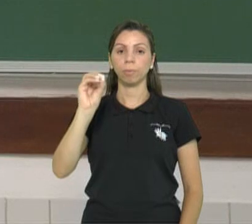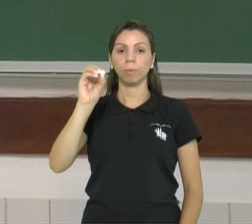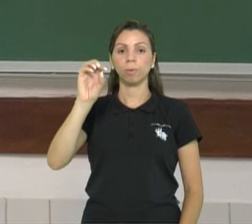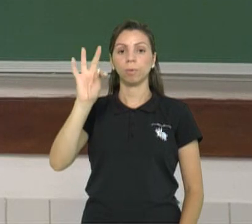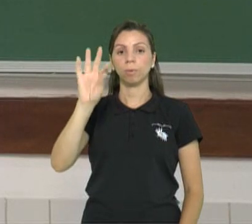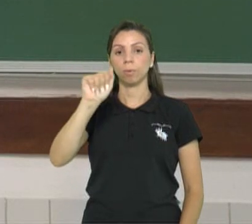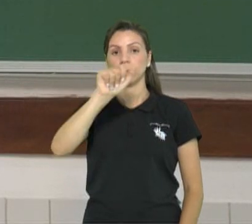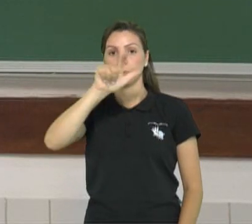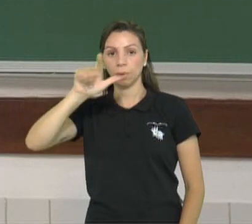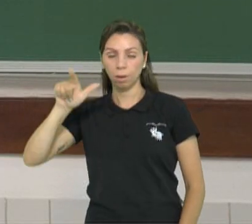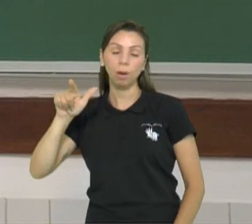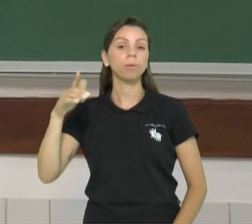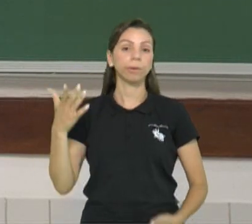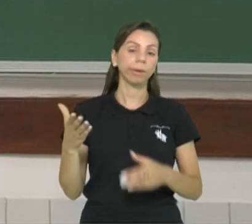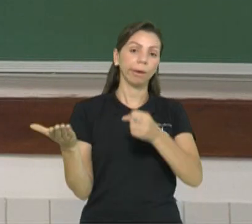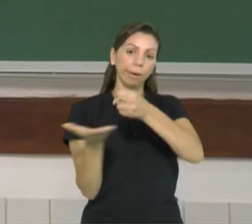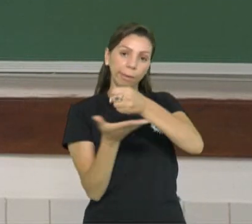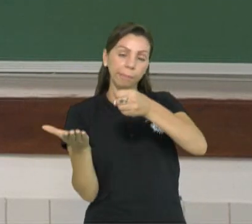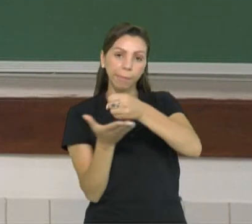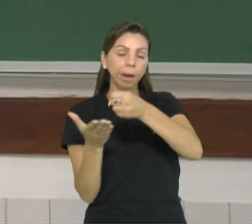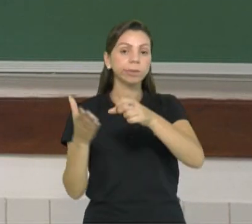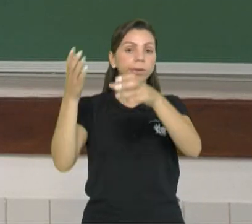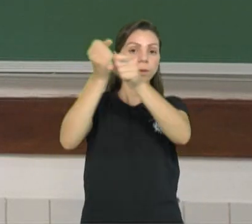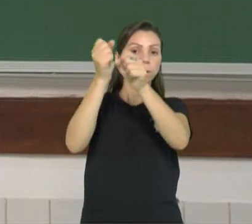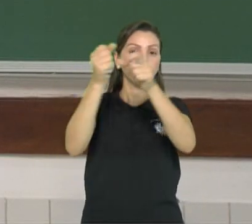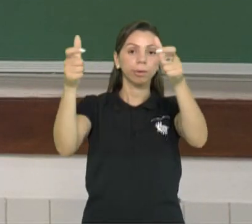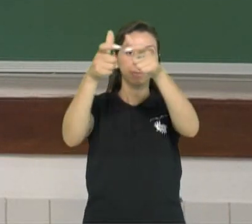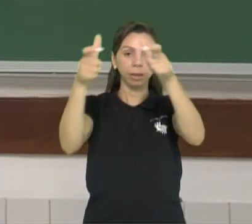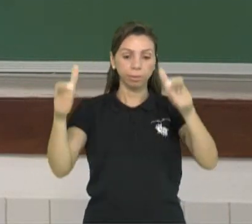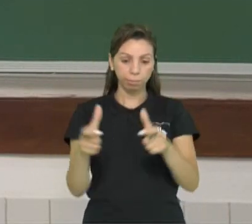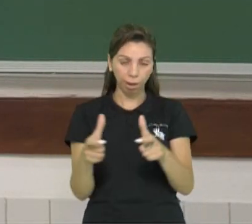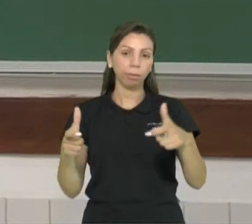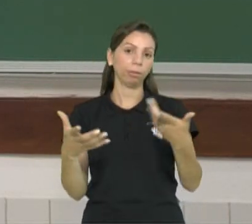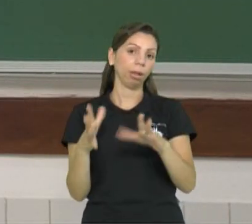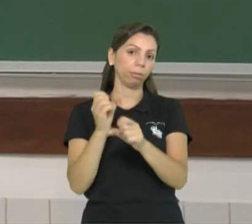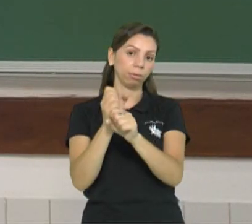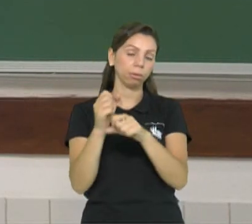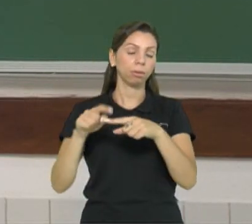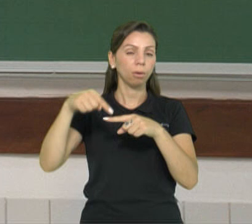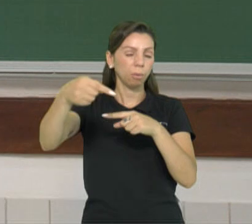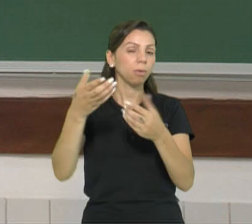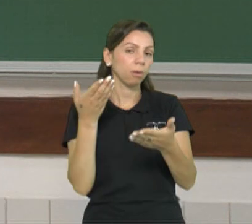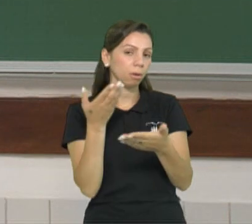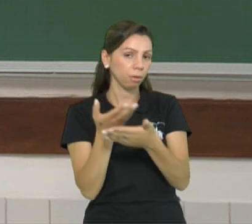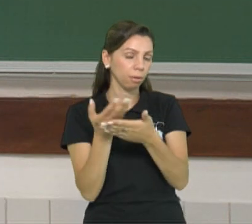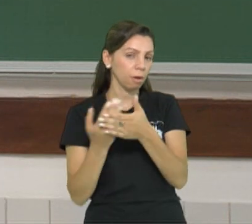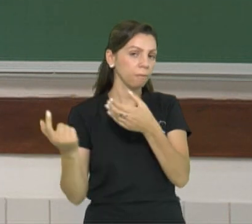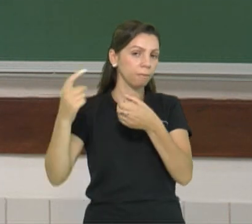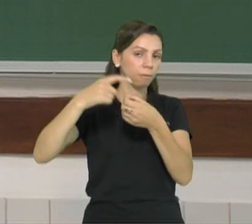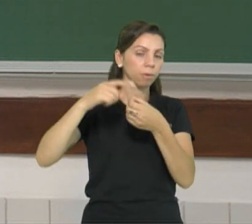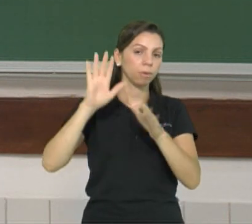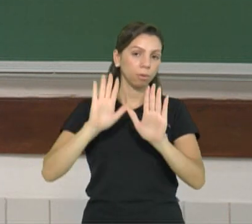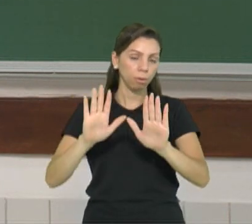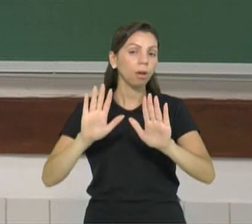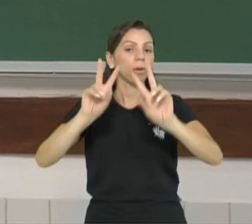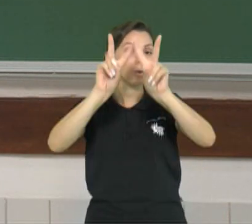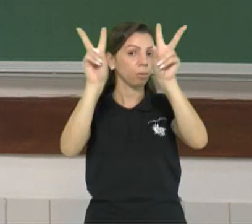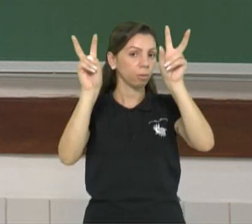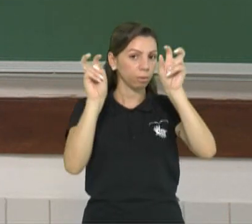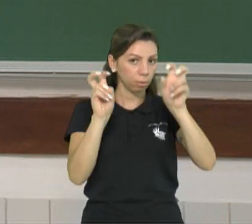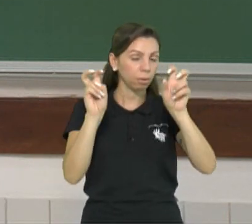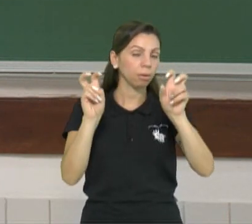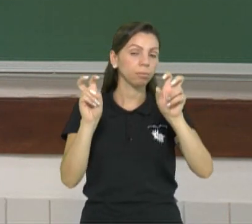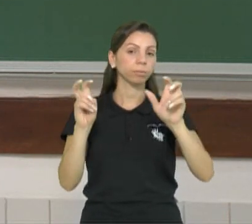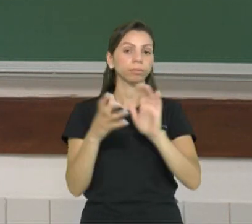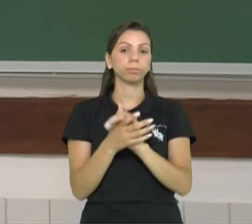menor. Tranquilo, gente? Na próxima aula, a gente vai voltar ainda a falar um pouquinho mais sobre o volume do tronco